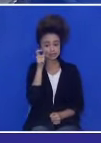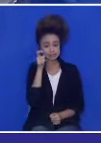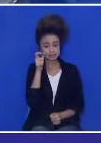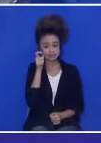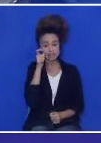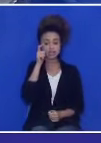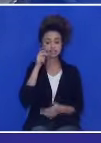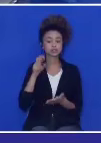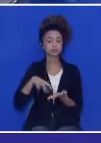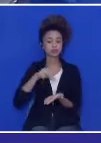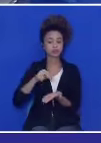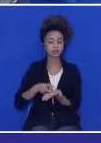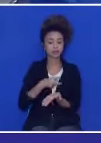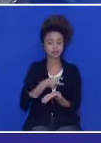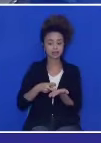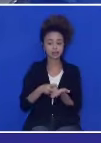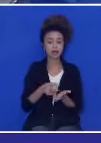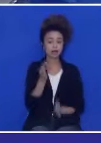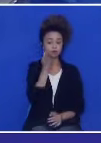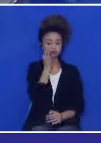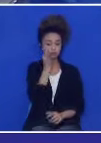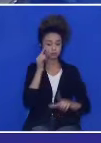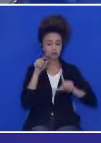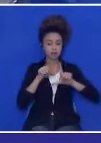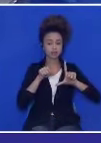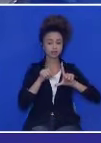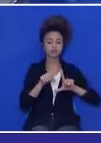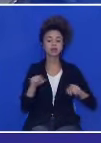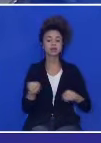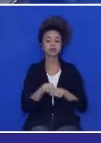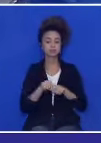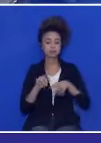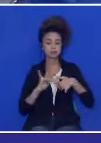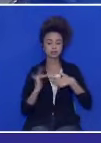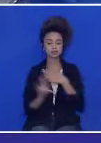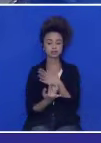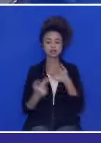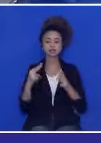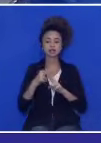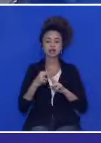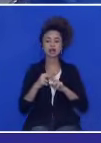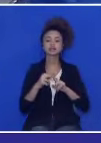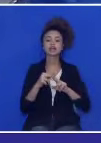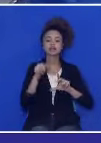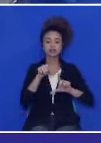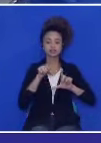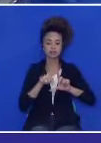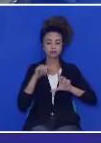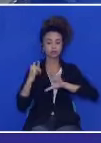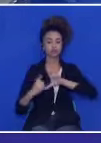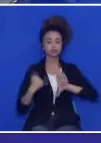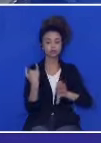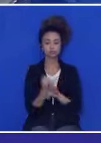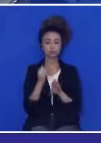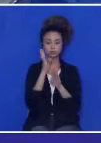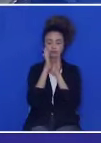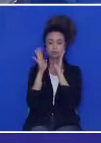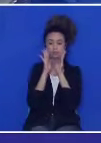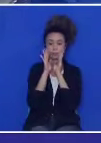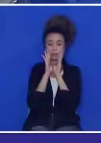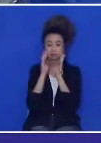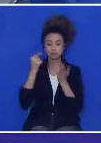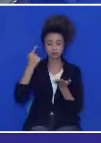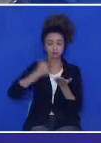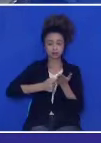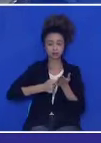com transmissão ao vivo pela Rede TV e também pelas redes sociais da Caixa e da Rede TV no YouTube e no Facebook.